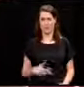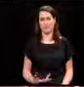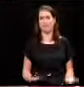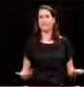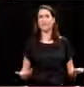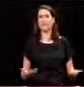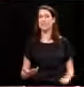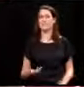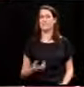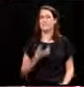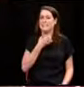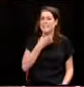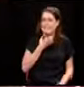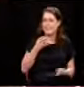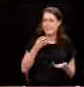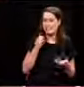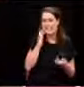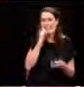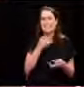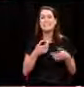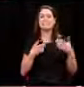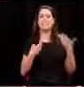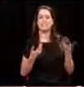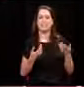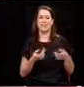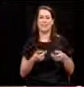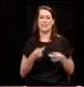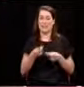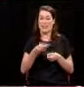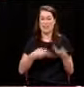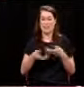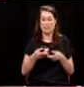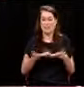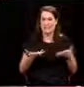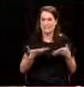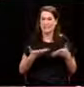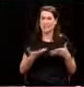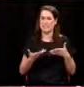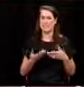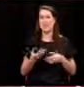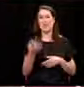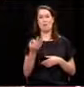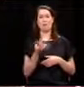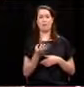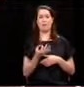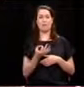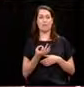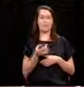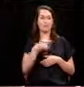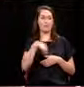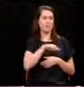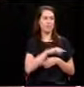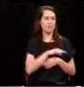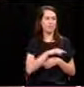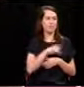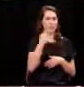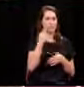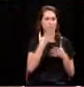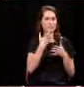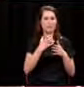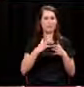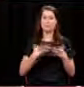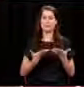está a apertar, a crise está presente, etc. Mesmo assim, tivemos um crescimento dentro